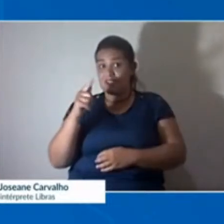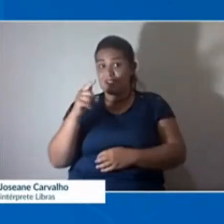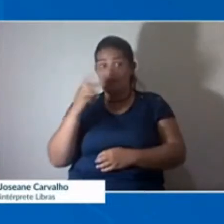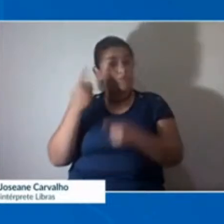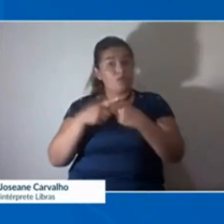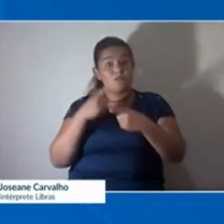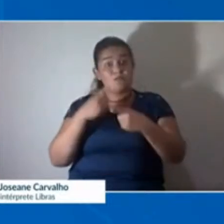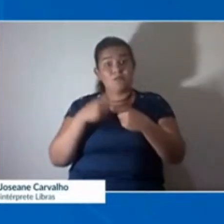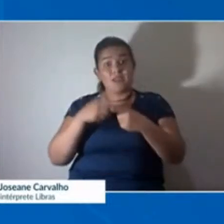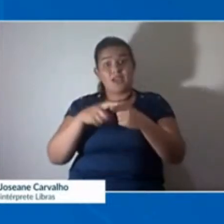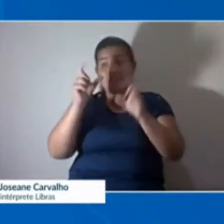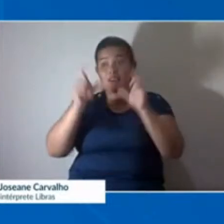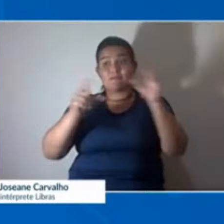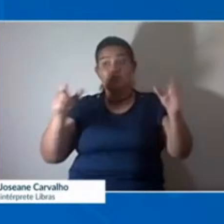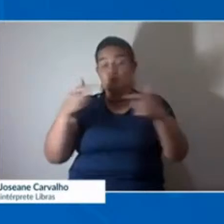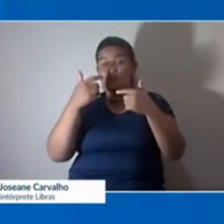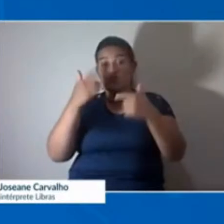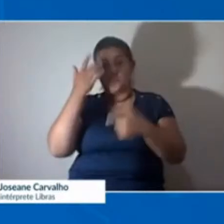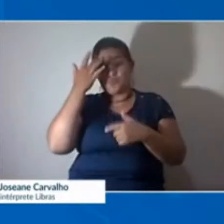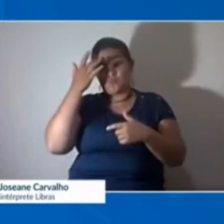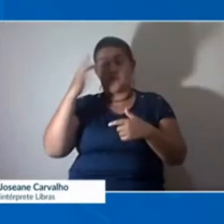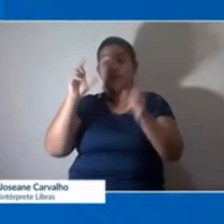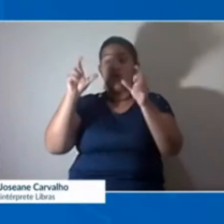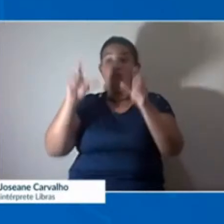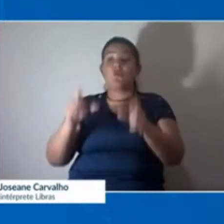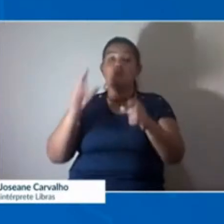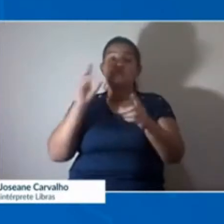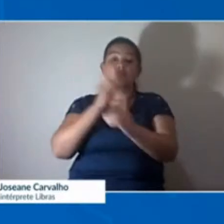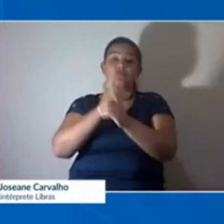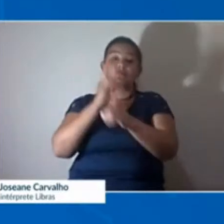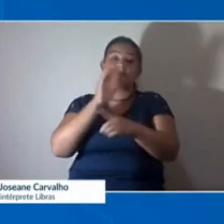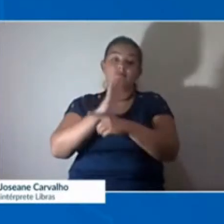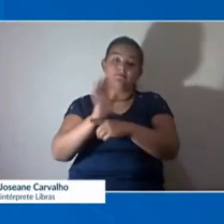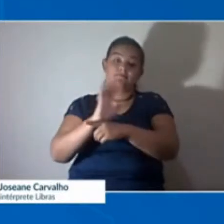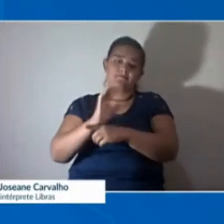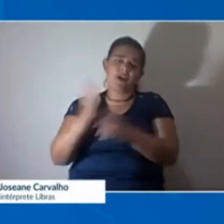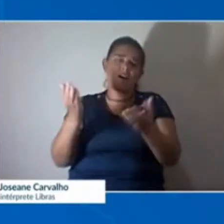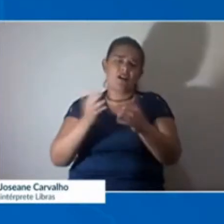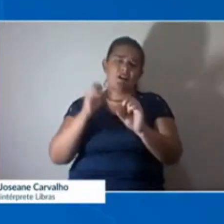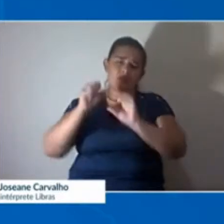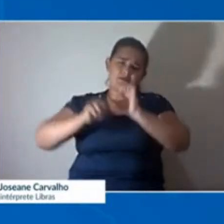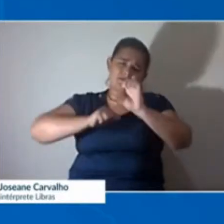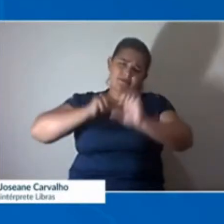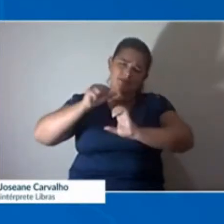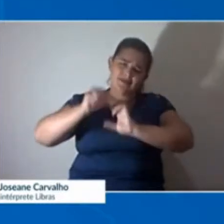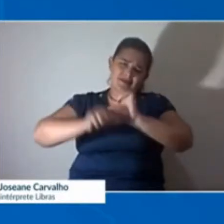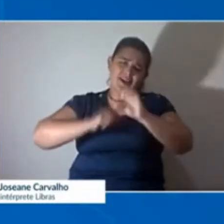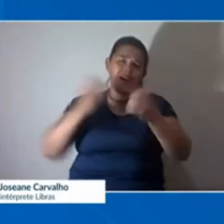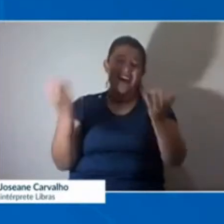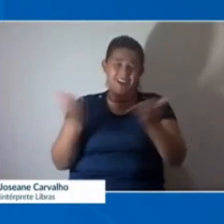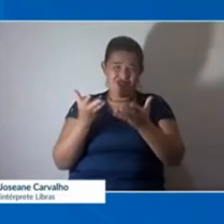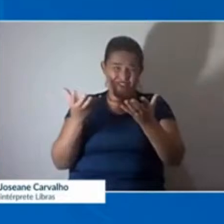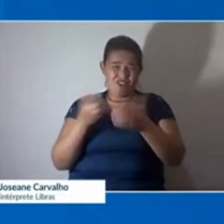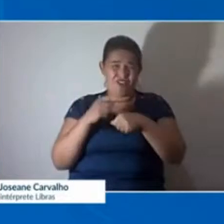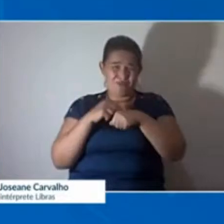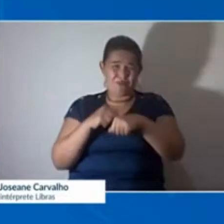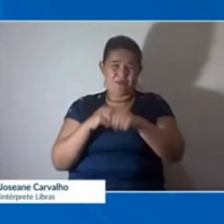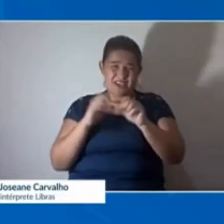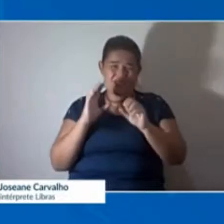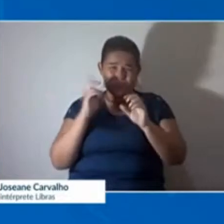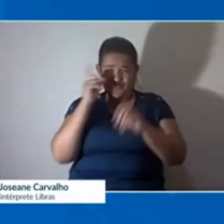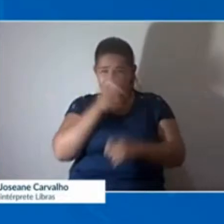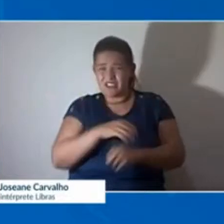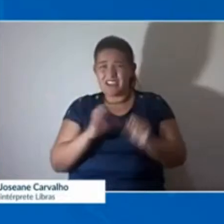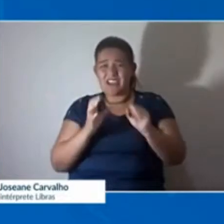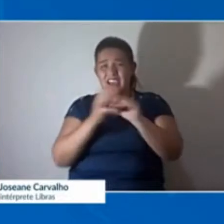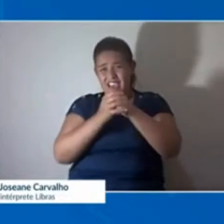filmes. É claro que a situação está mudando um pouco, e ainda mais com essa terrível situação de epidemia que estamos